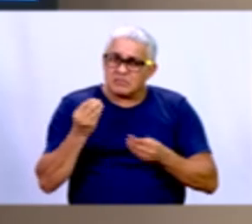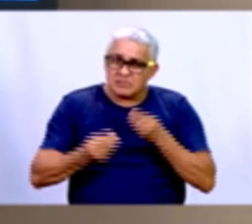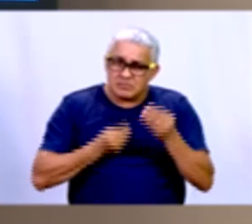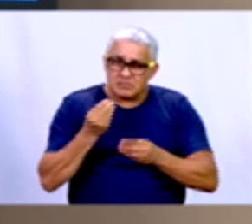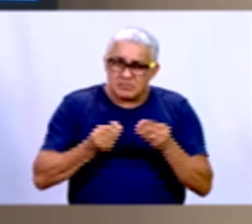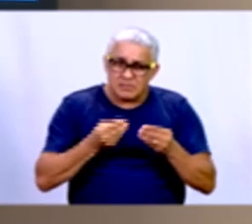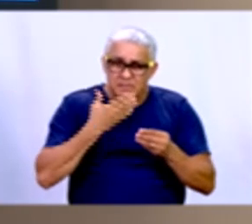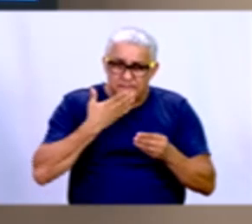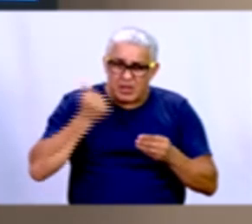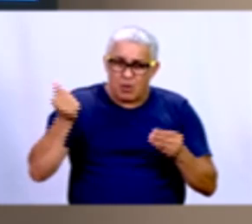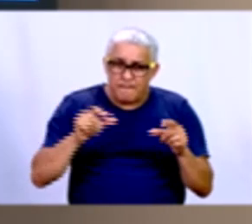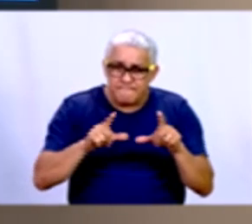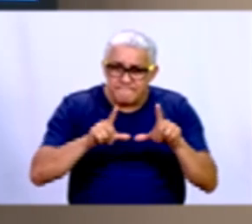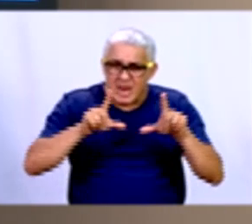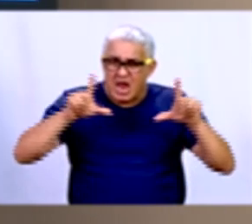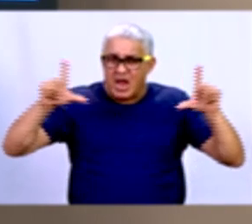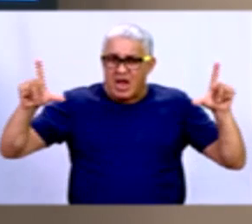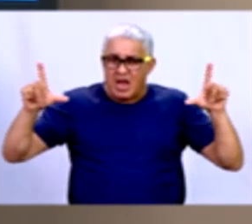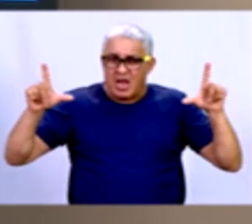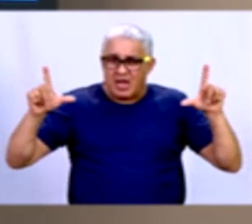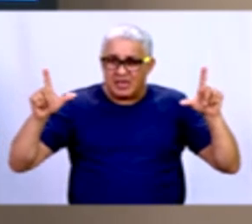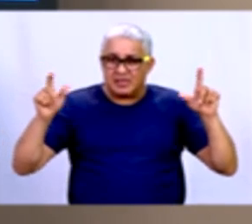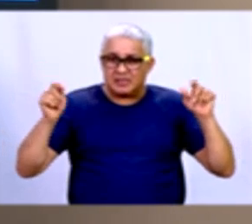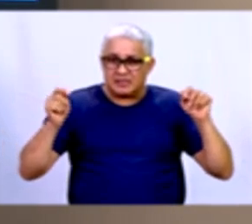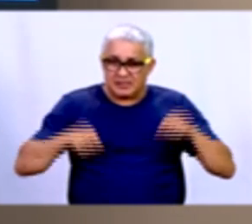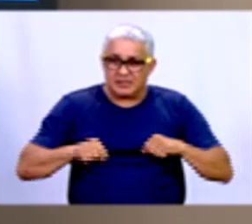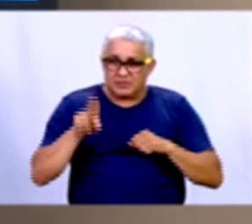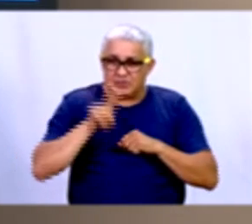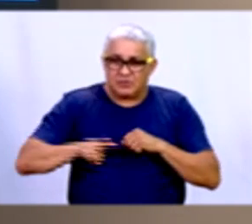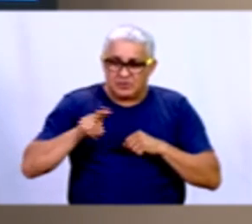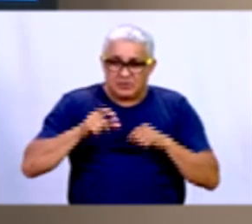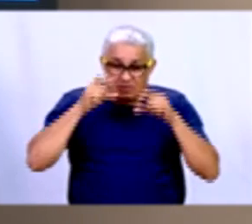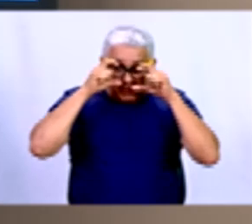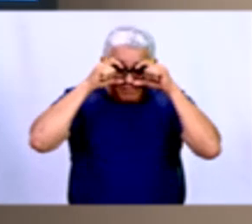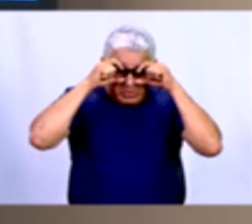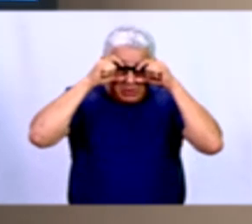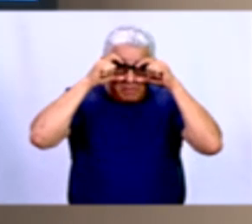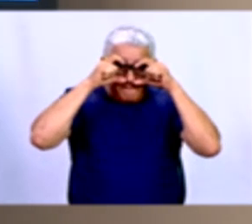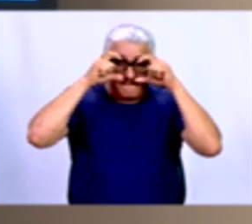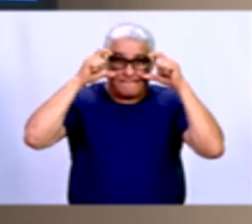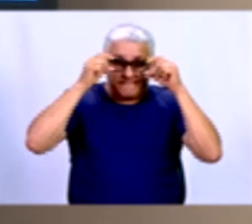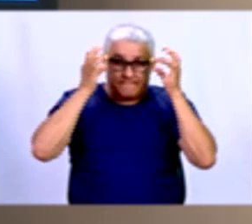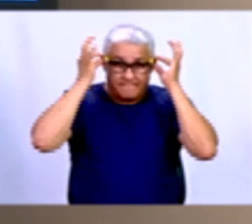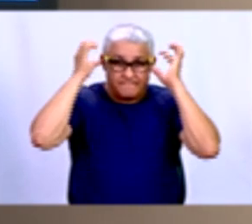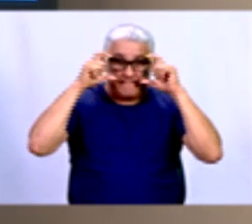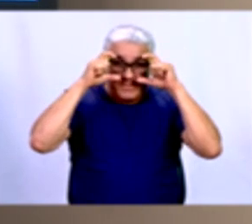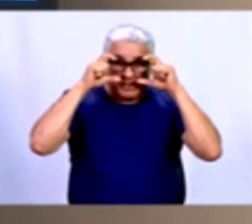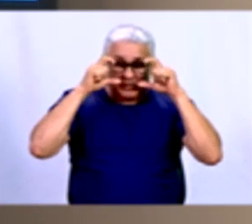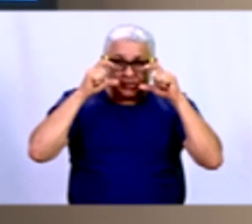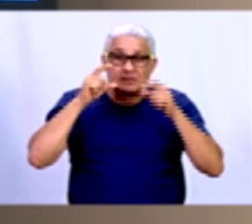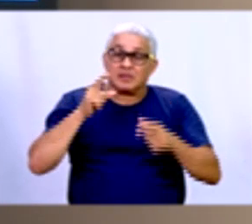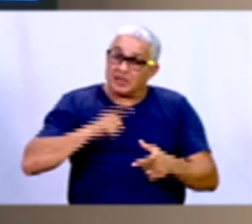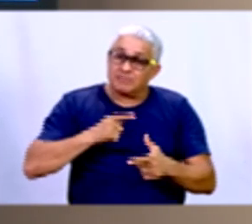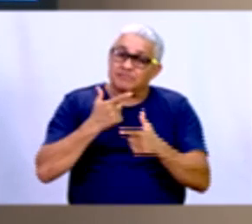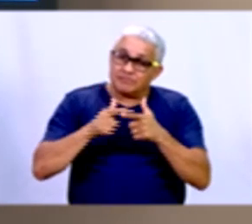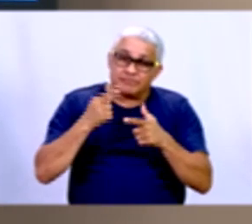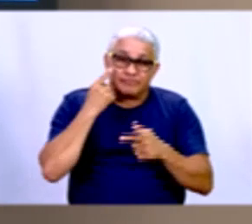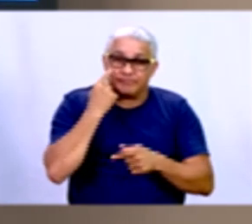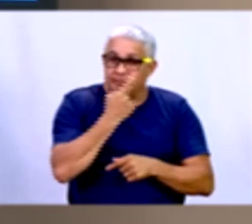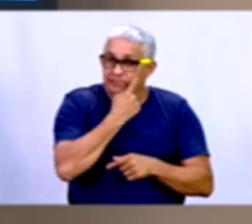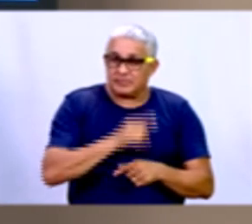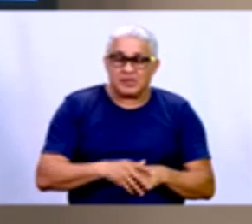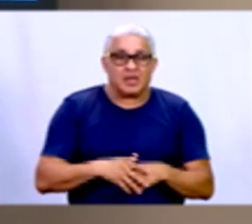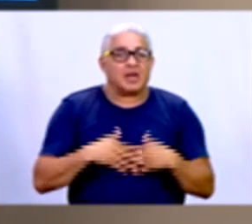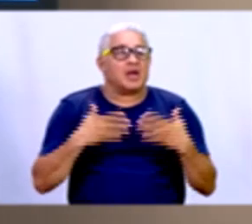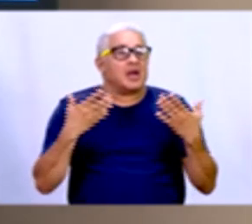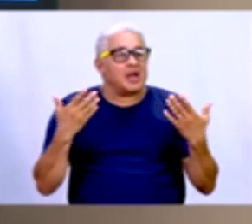tela maior? Porque apesar dele usar aquele óculos grande, ele não enxerga direito, né? Aí foi que a